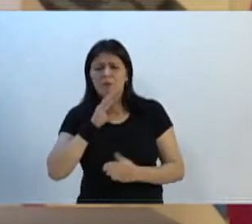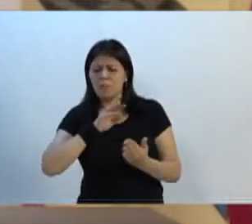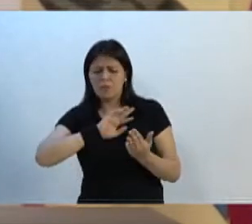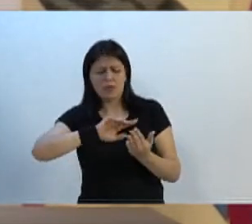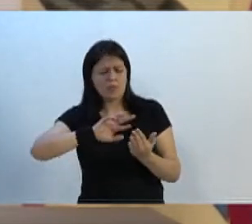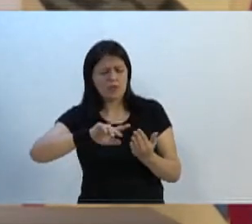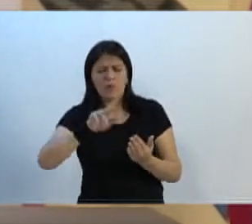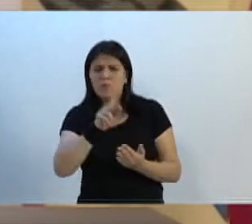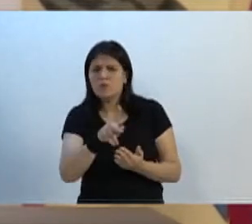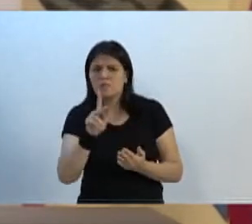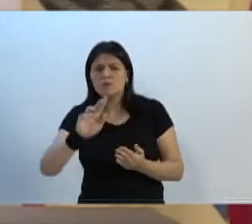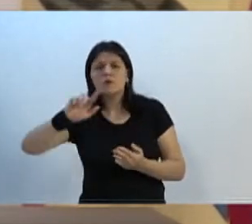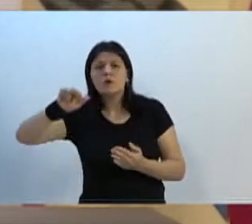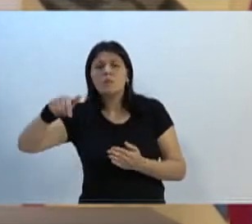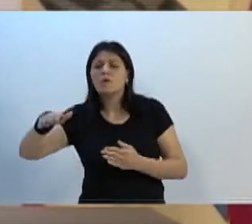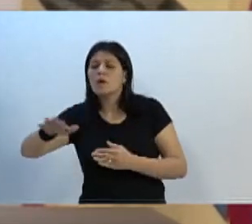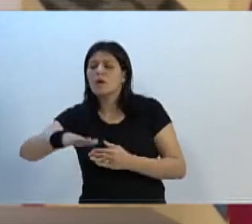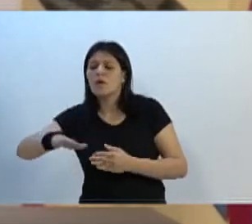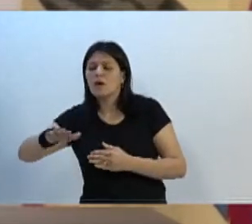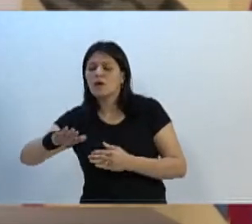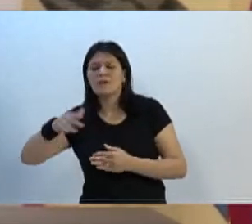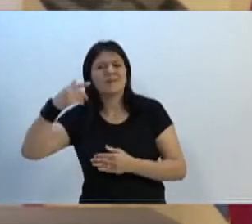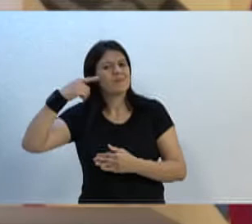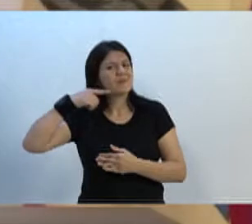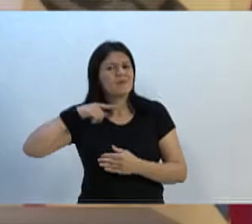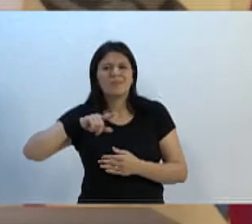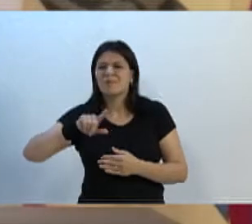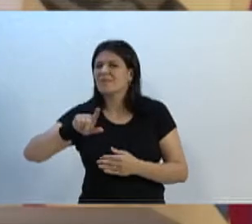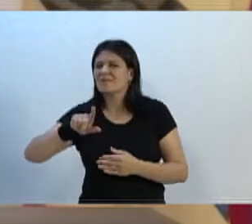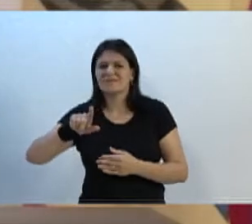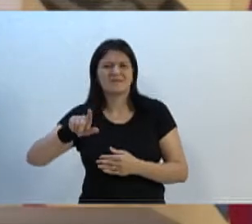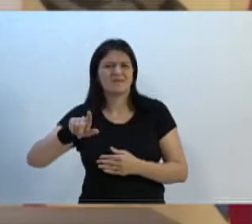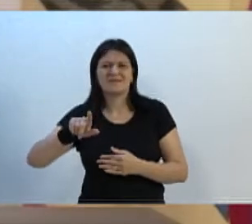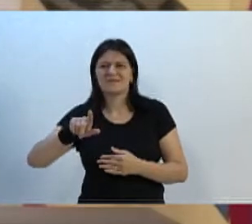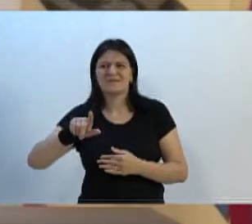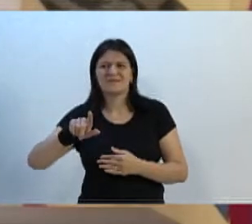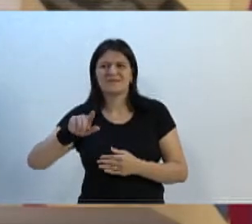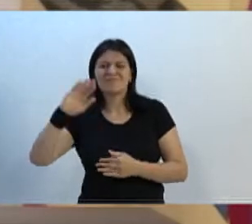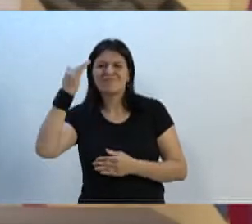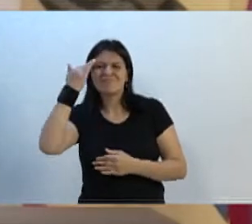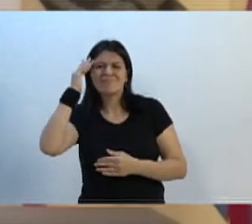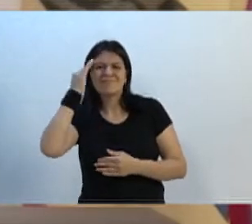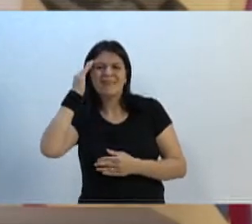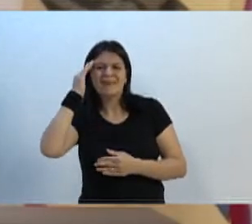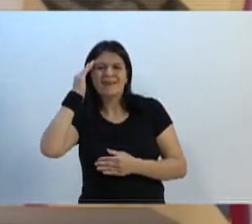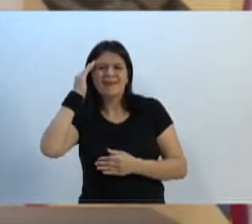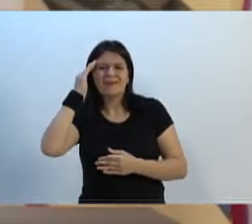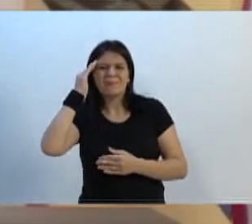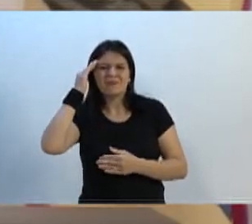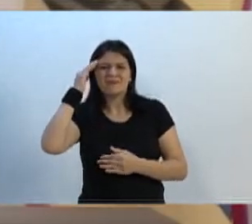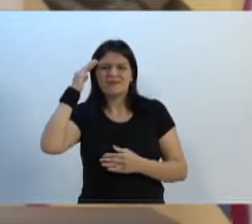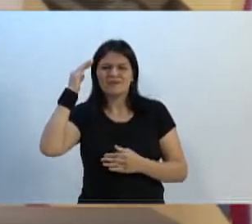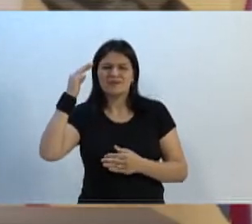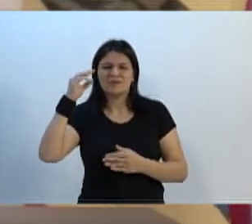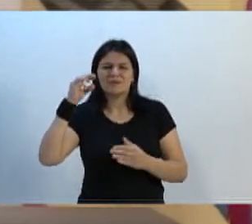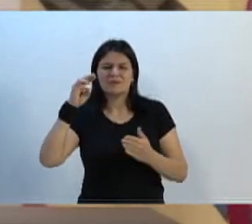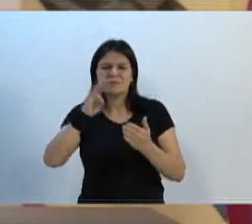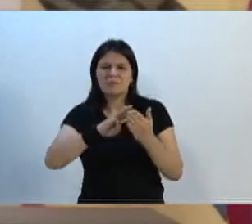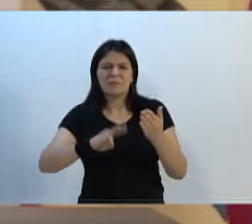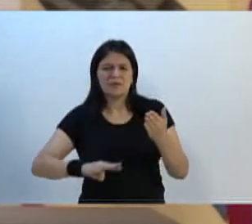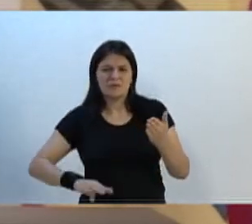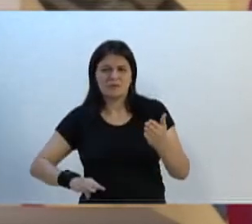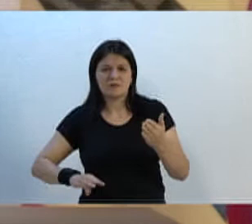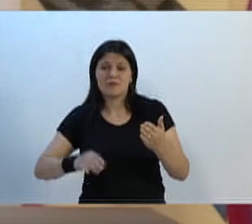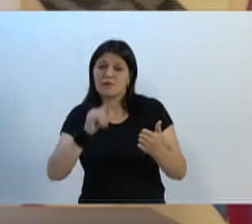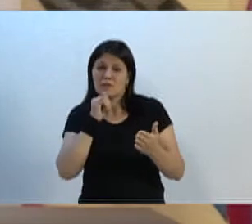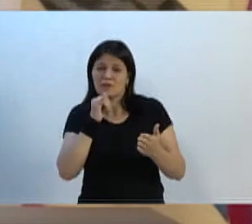professores que são de outras áreas e que eles não conseguem entender sobre metodologia por exemplo e nós